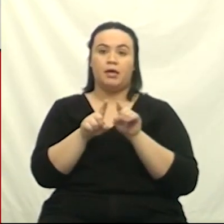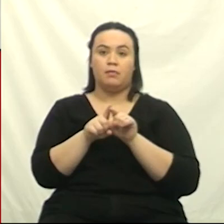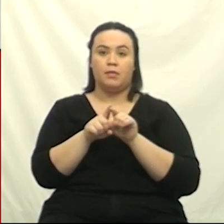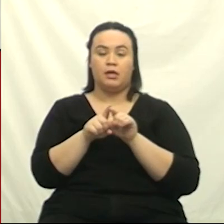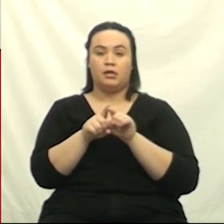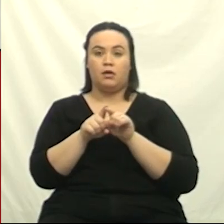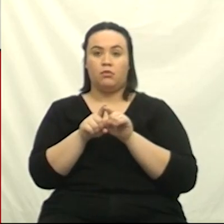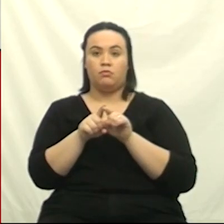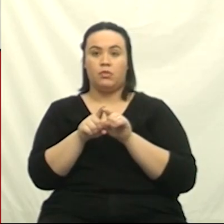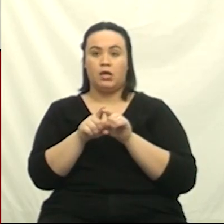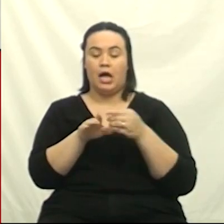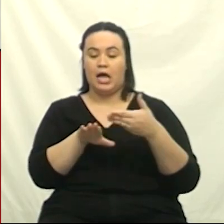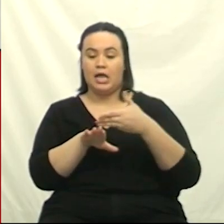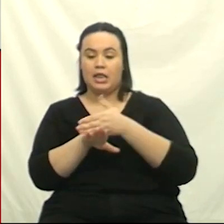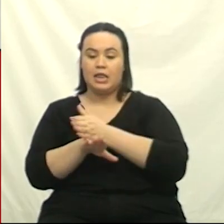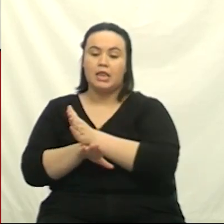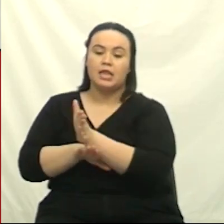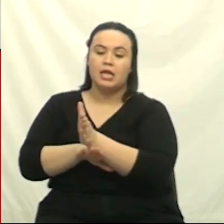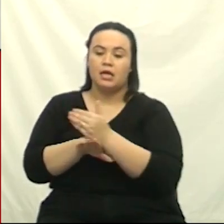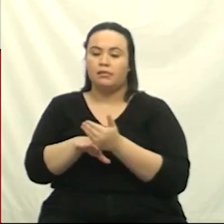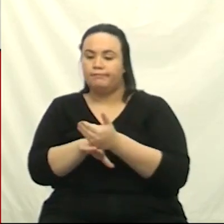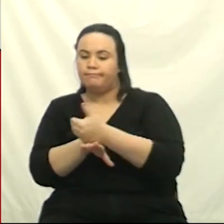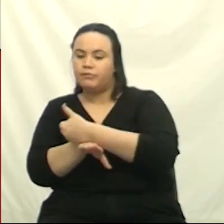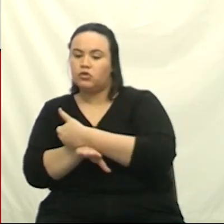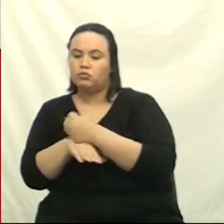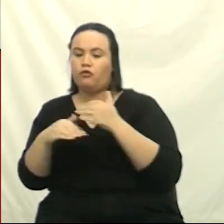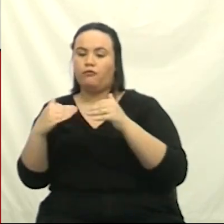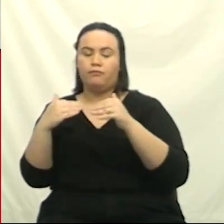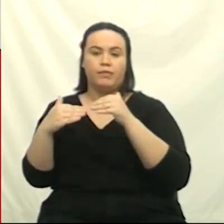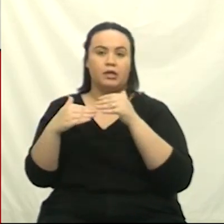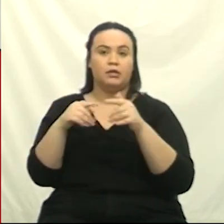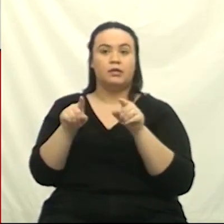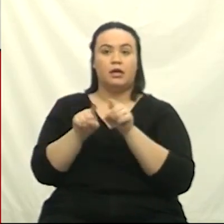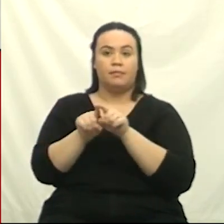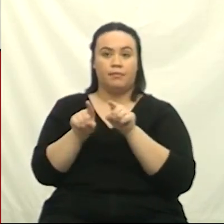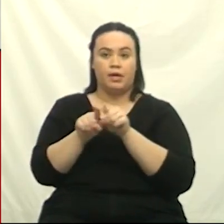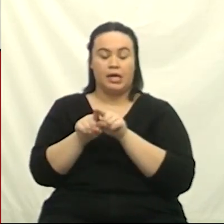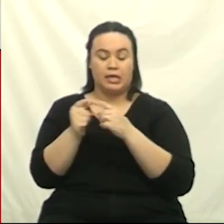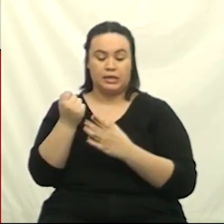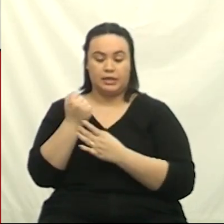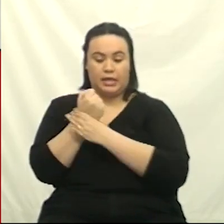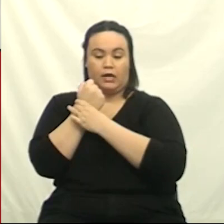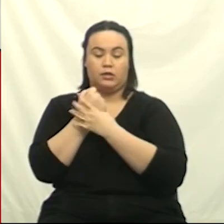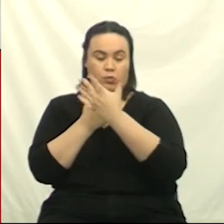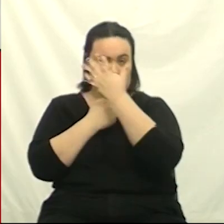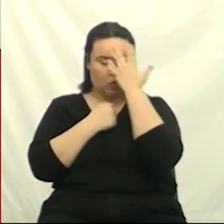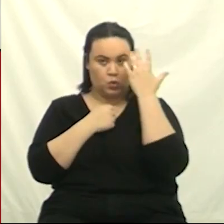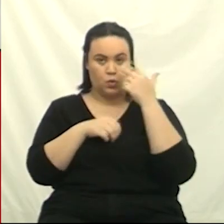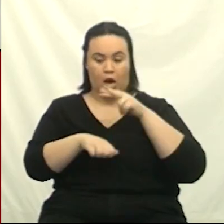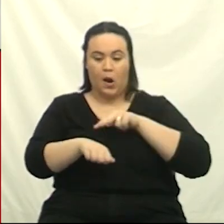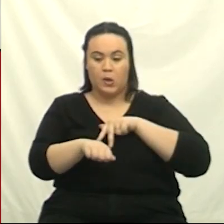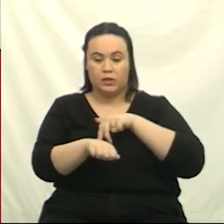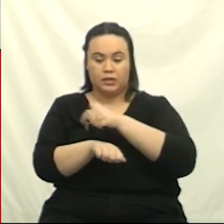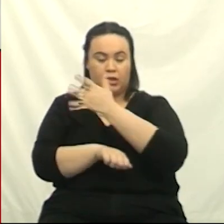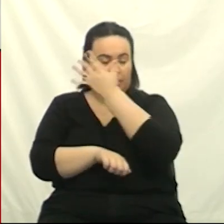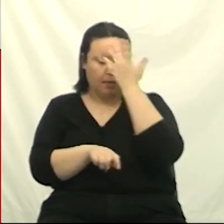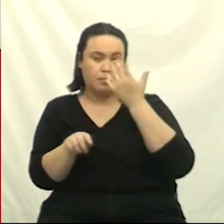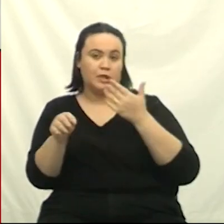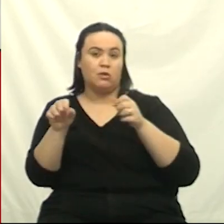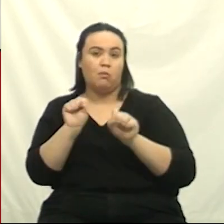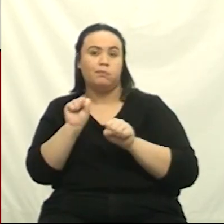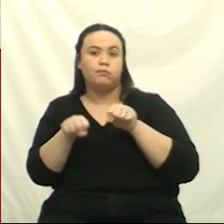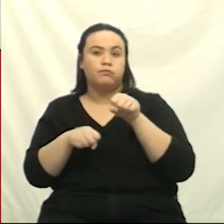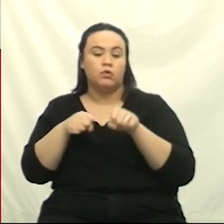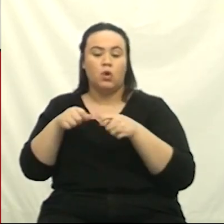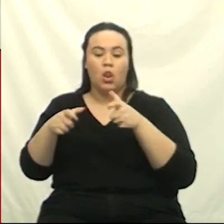visibilidade na entrada e saída de veículos garante ainda a segurança de pedestres e ciclistas que transitam